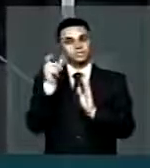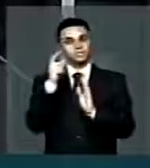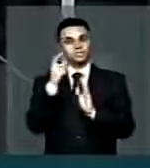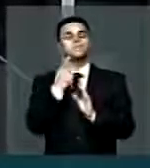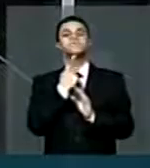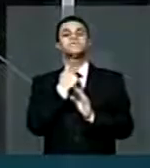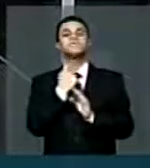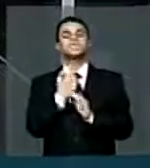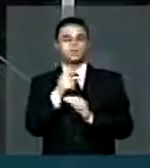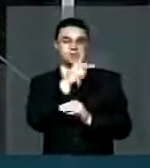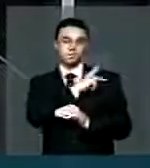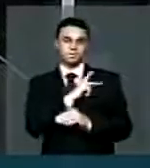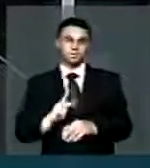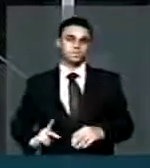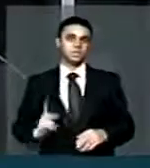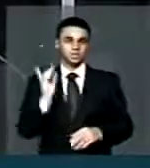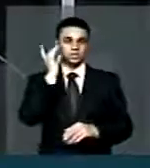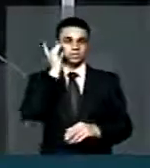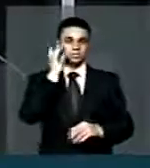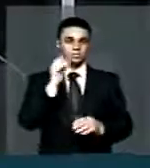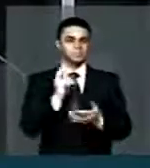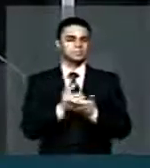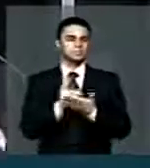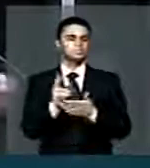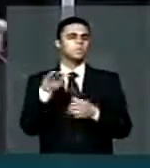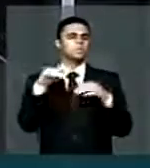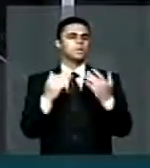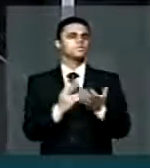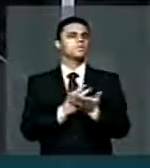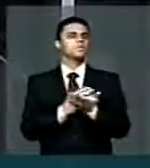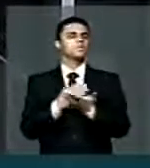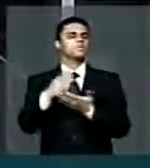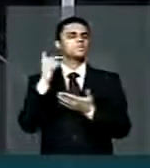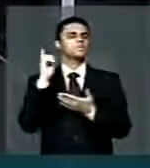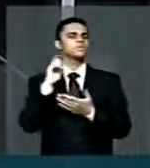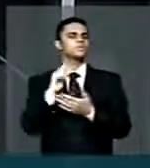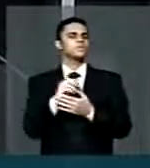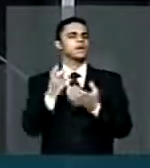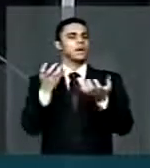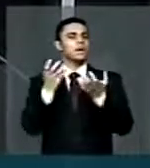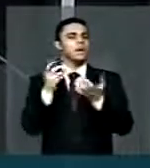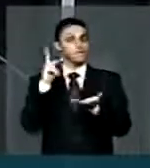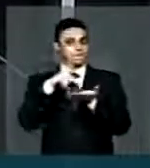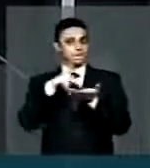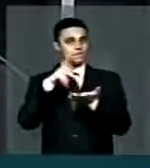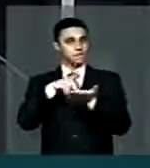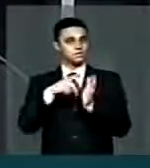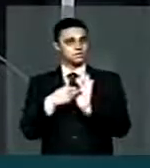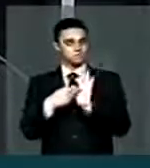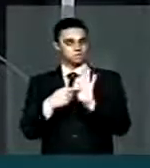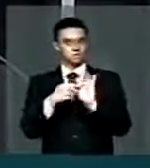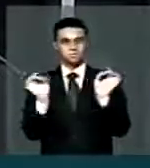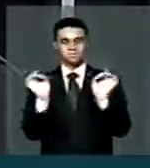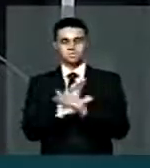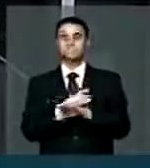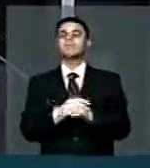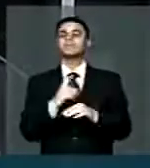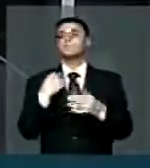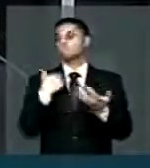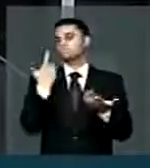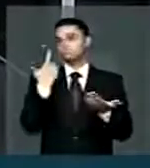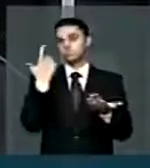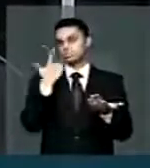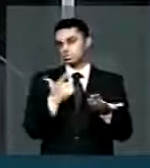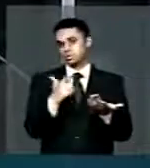posturas mantidas desde o início do seu mandato até agora, que a verdade seja estabelecida. Eu não tenho a menor dúvida de